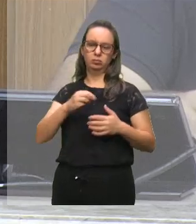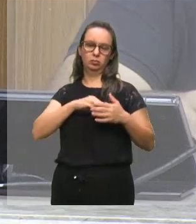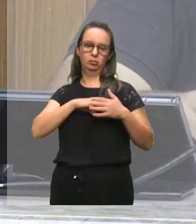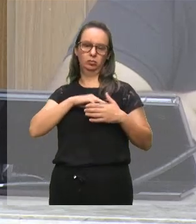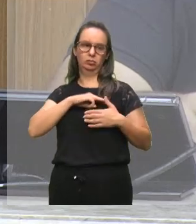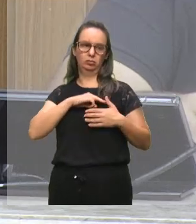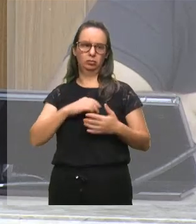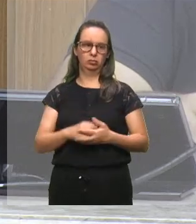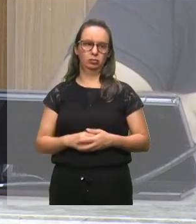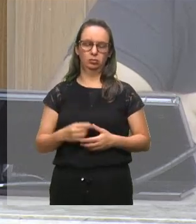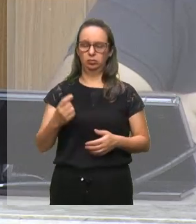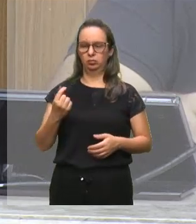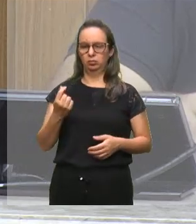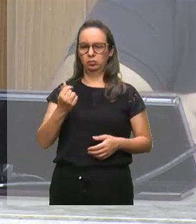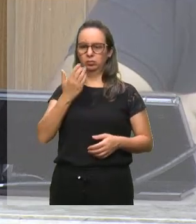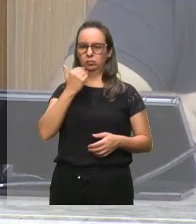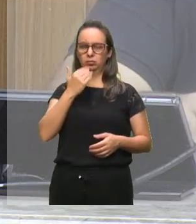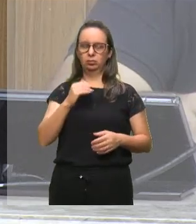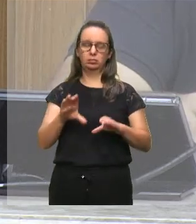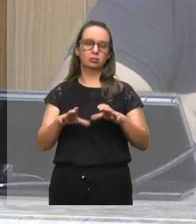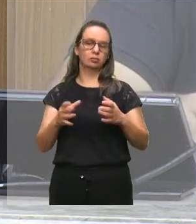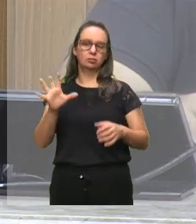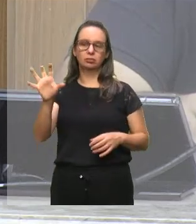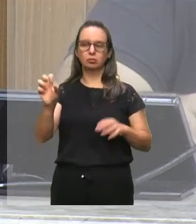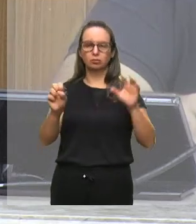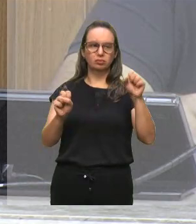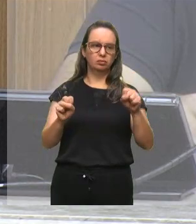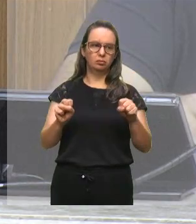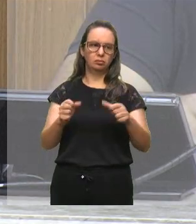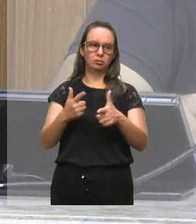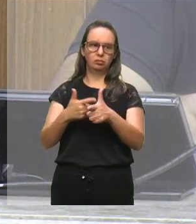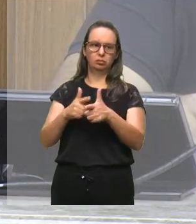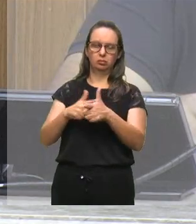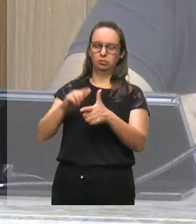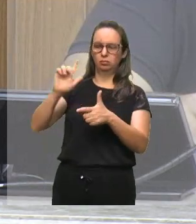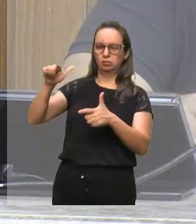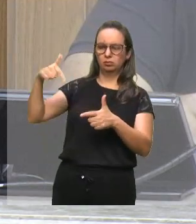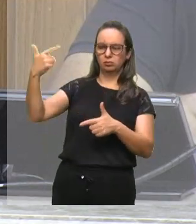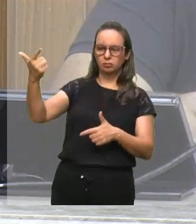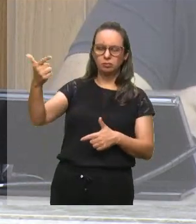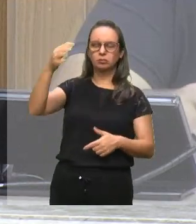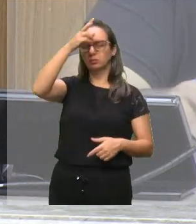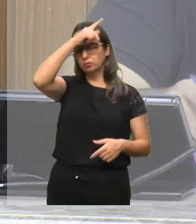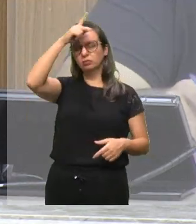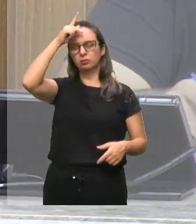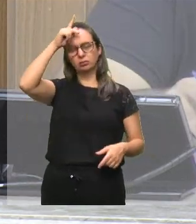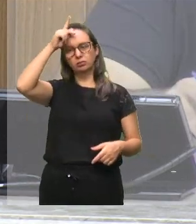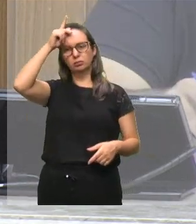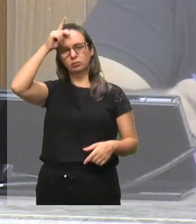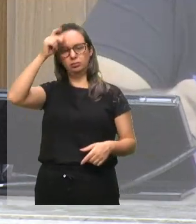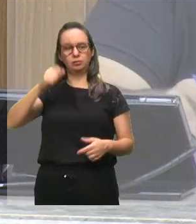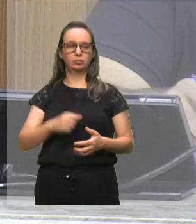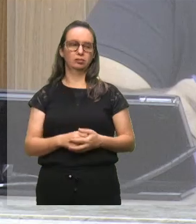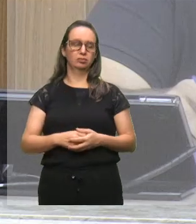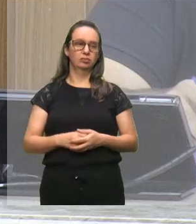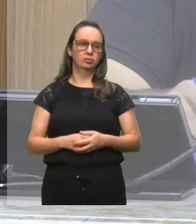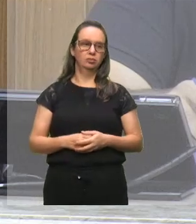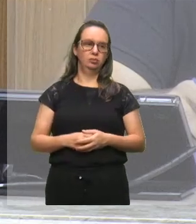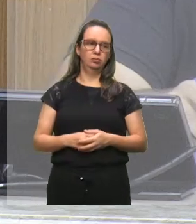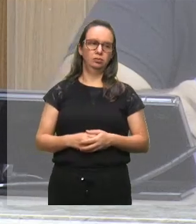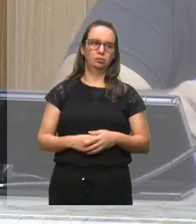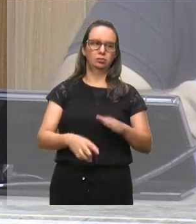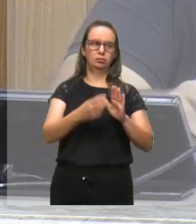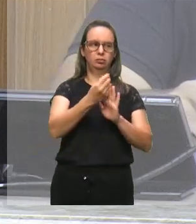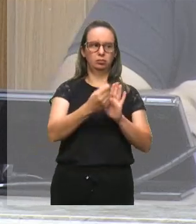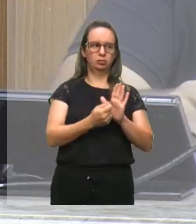vale alimentação, da onde vai tirar, isso é um problema da próxima gestão, que vai ter que, nesse orçamento, procurar uma